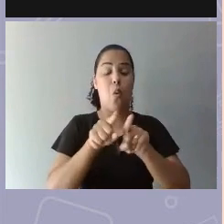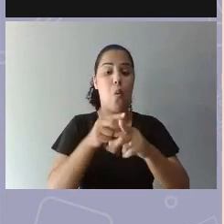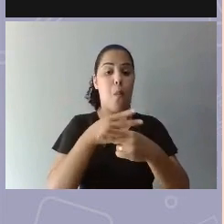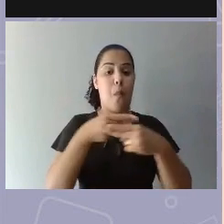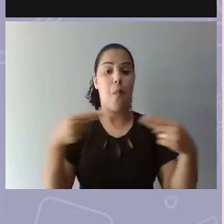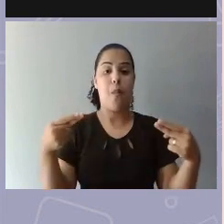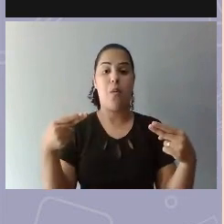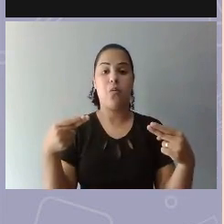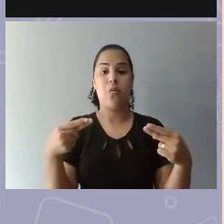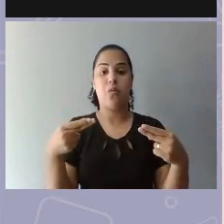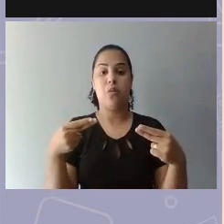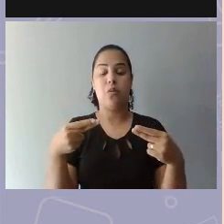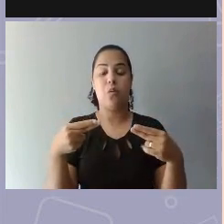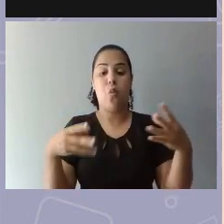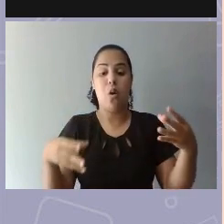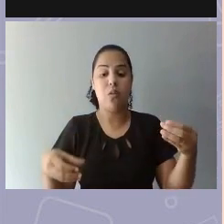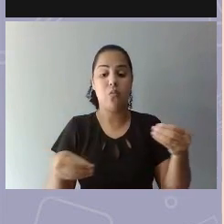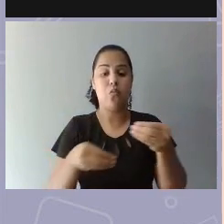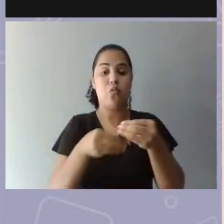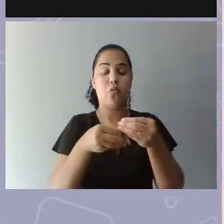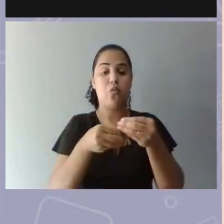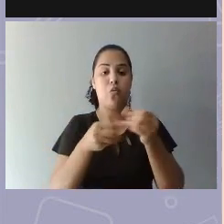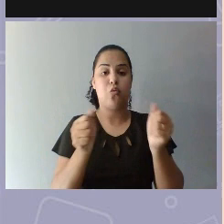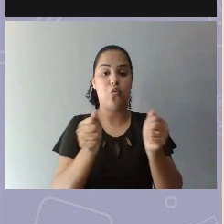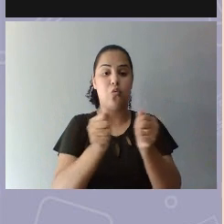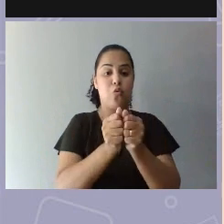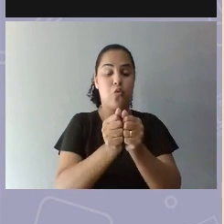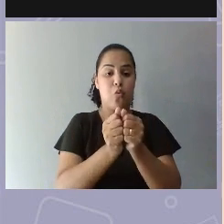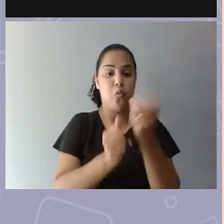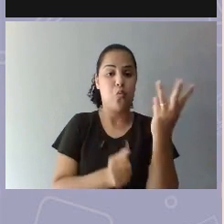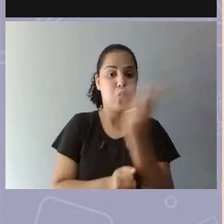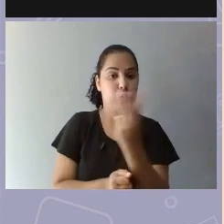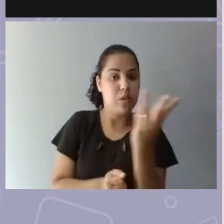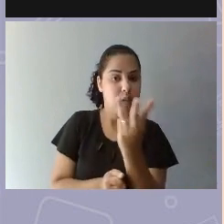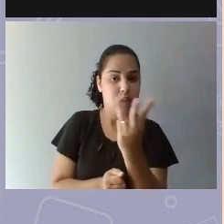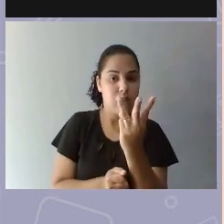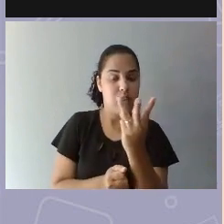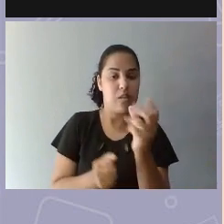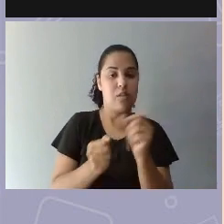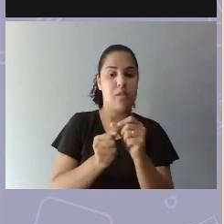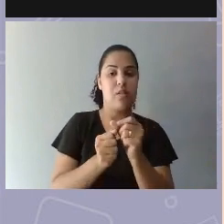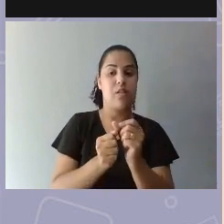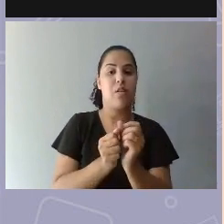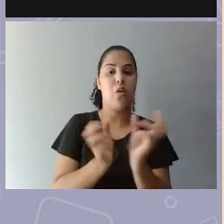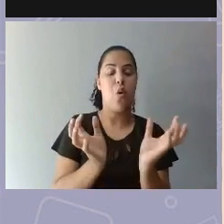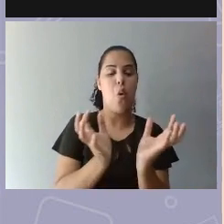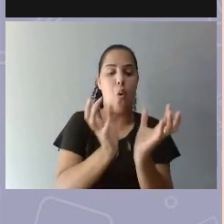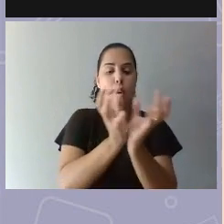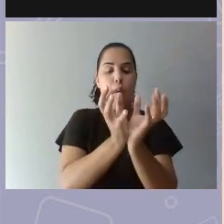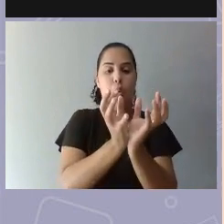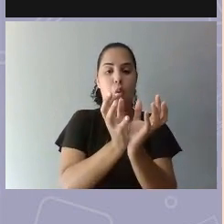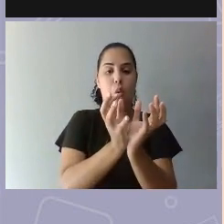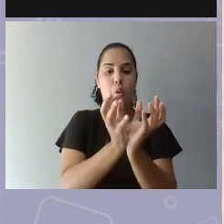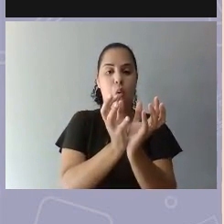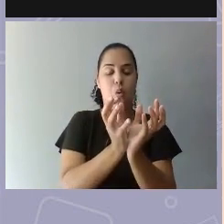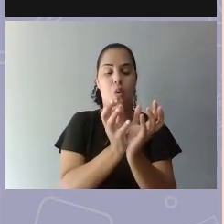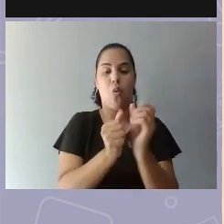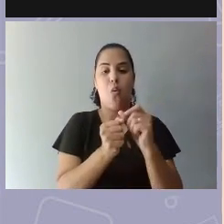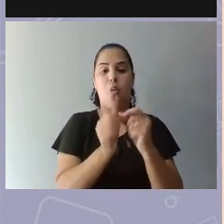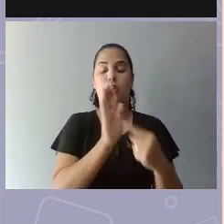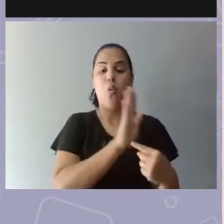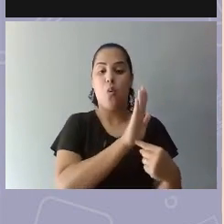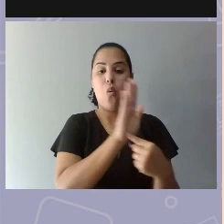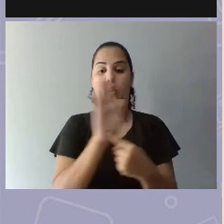elas formam a sequência de 3 nucleotídeos juntos de 3 formando o códon aí sim elas vão ser usadas como molde digamos assim